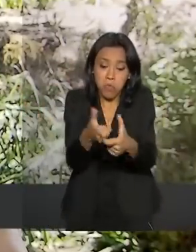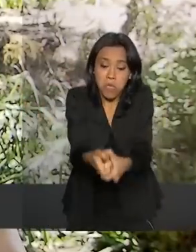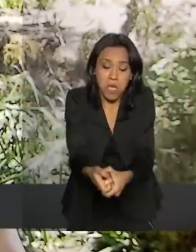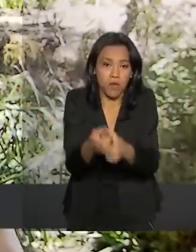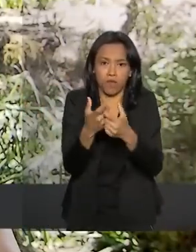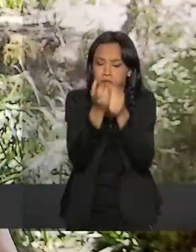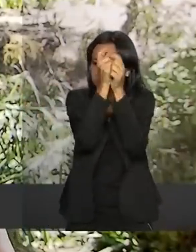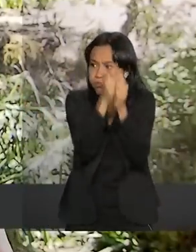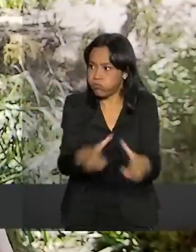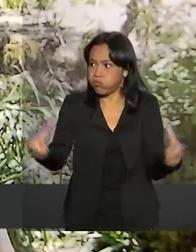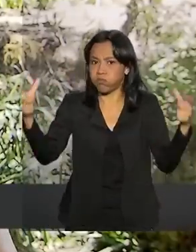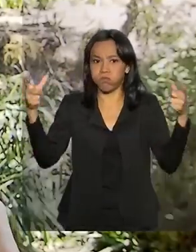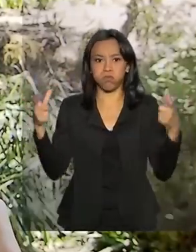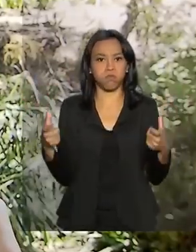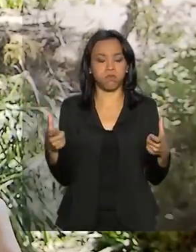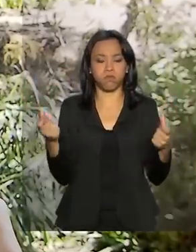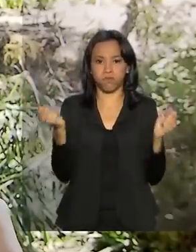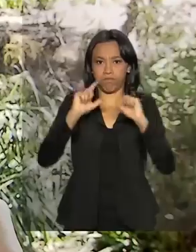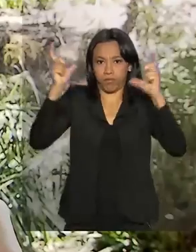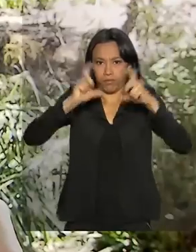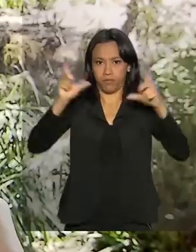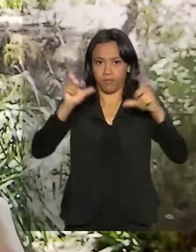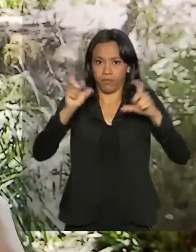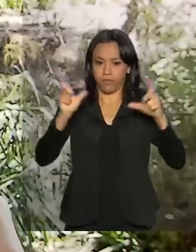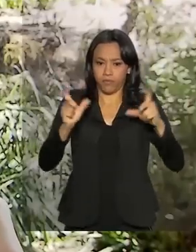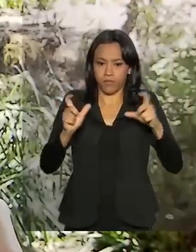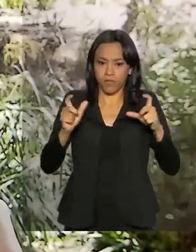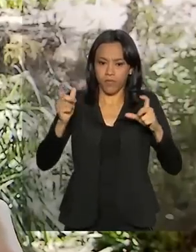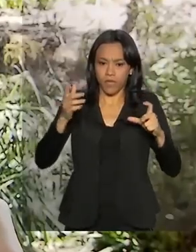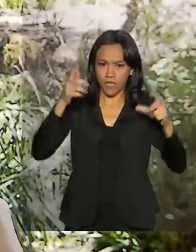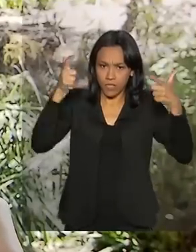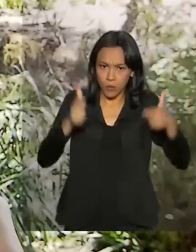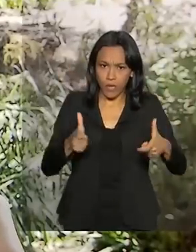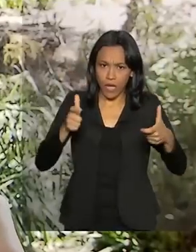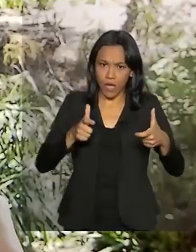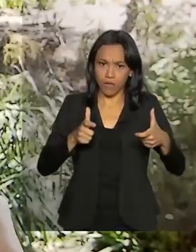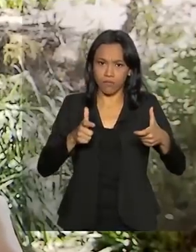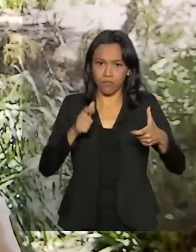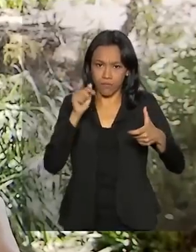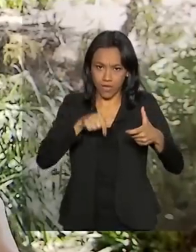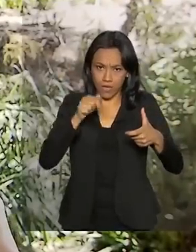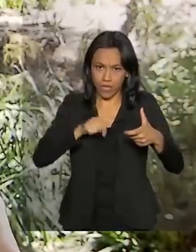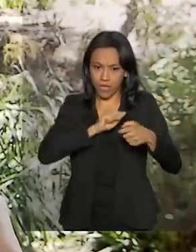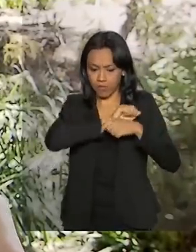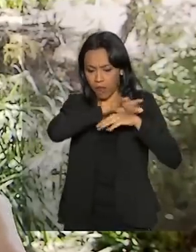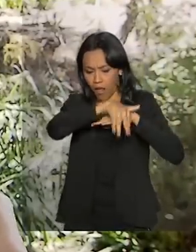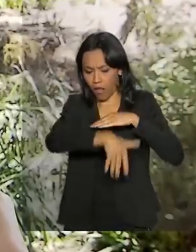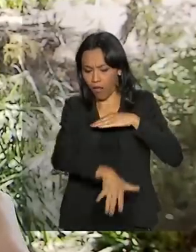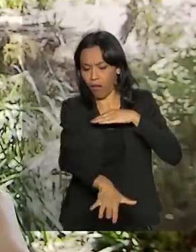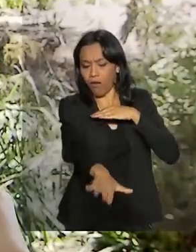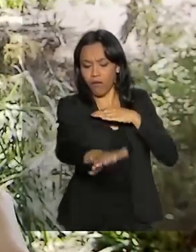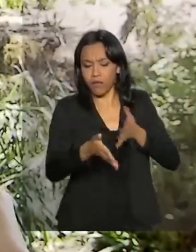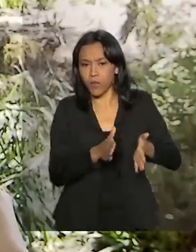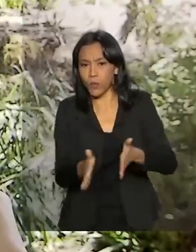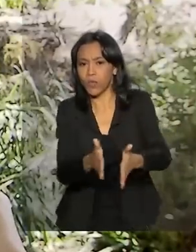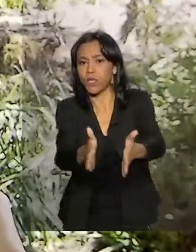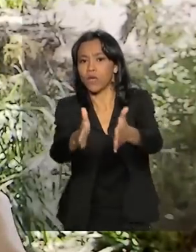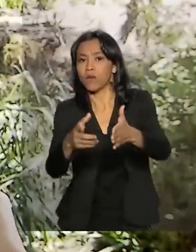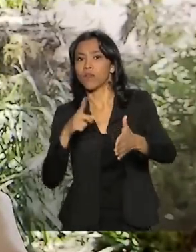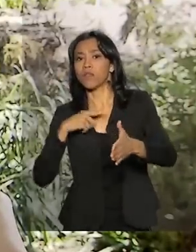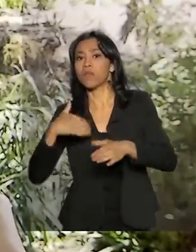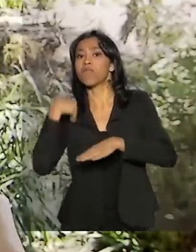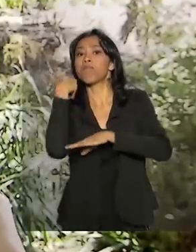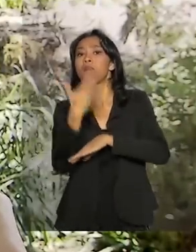muito grande mesmo. Você, daqui de baixo, onde que é o Parque da Cachoeira, que está quase desaguando o rio, para cima tem mais